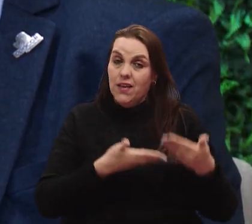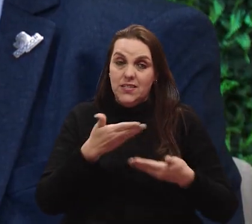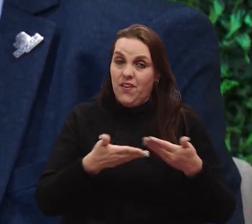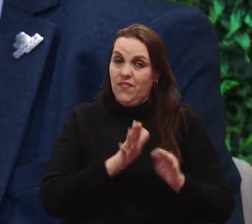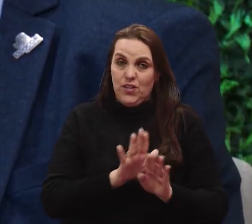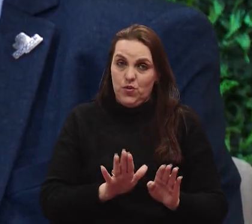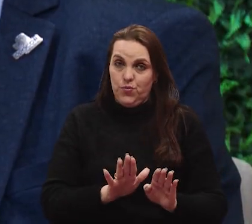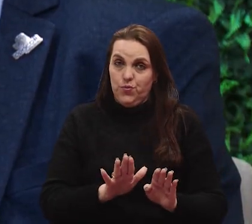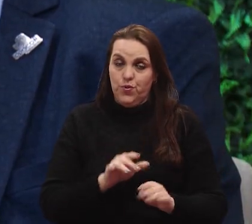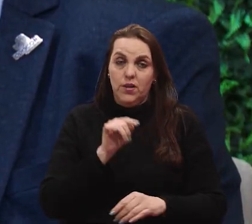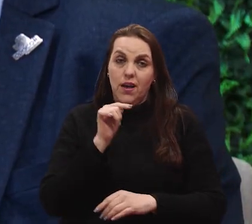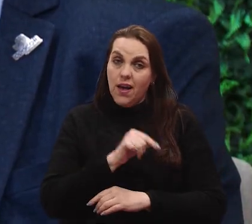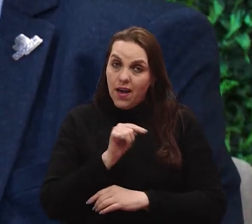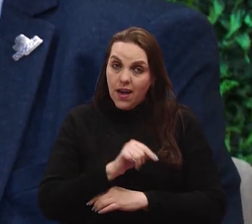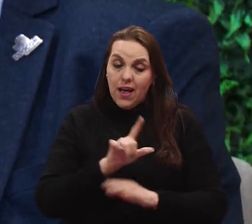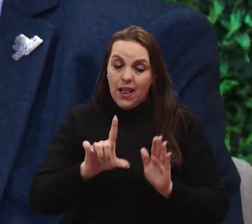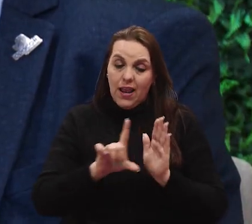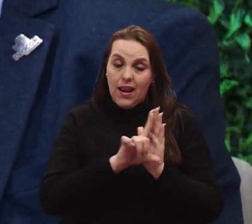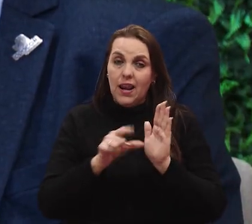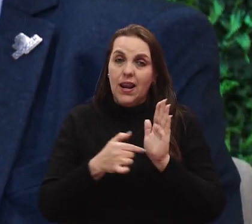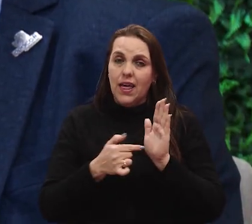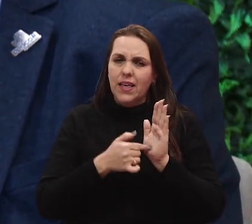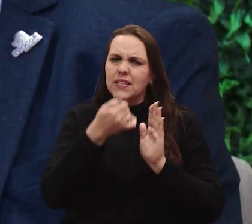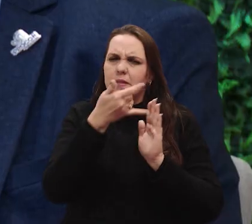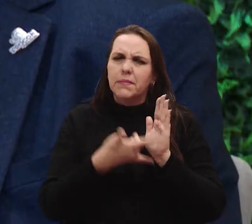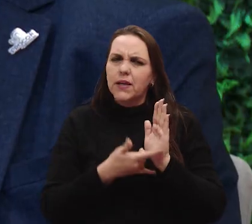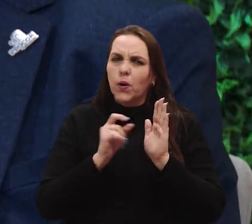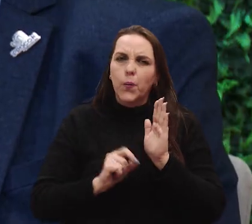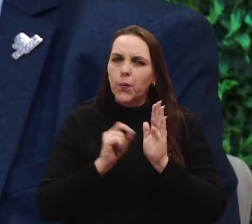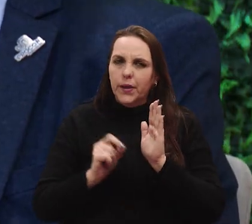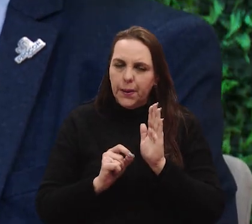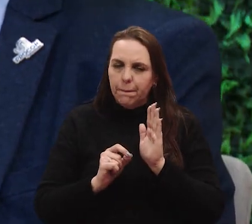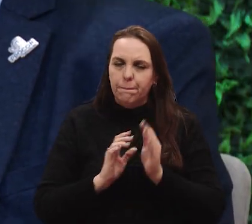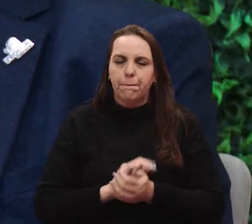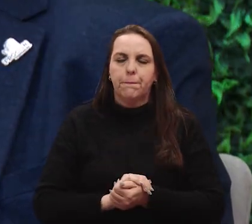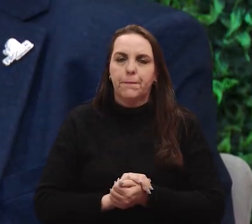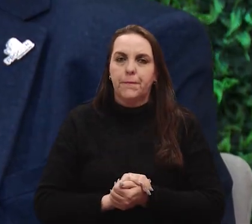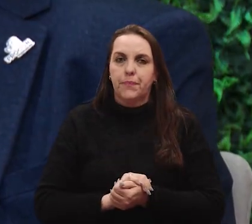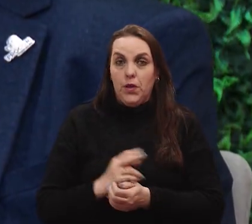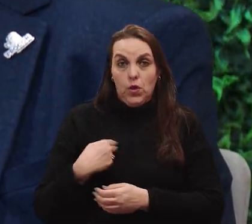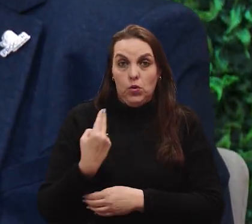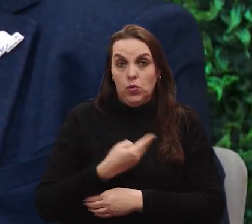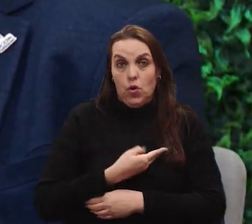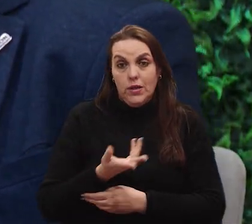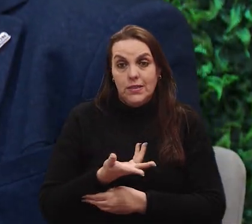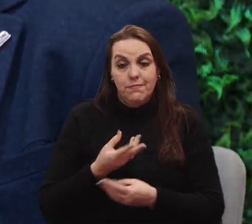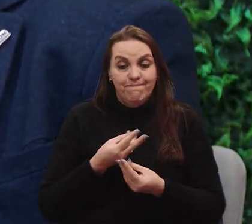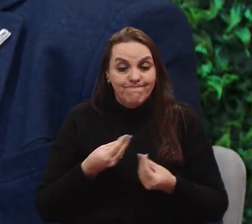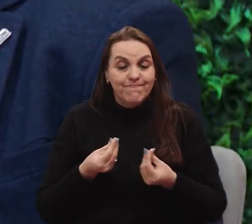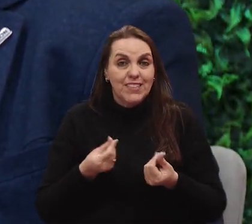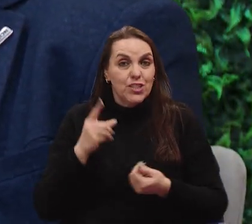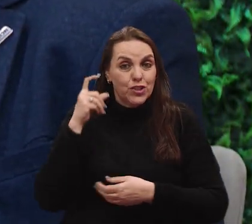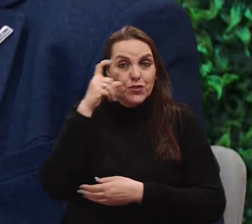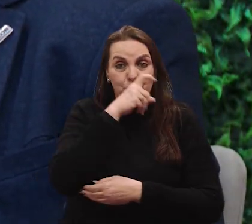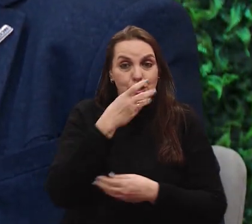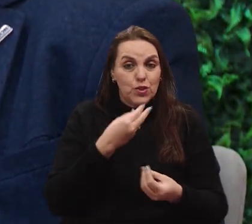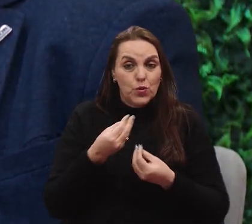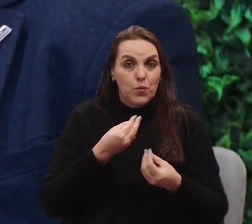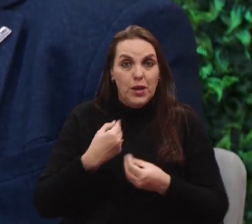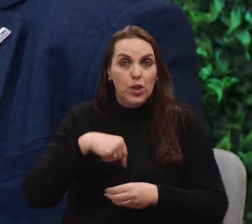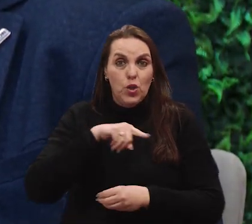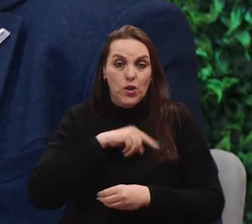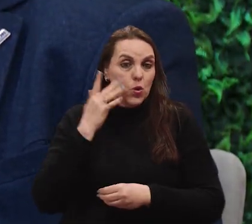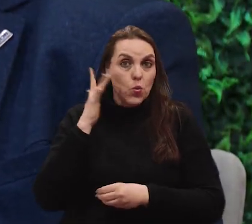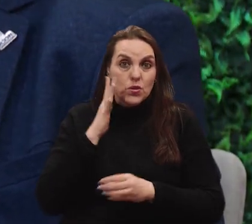Né? E a legislação, o que ela diz? Quando nós somos vulneráveis nessa parte, o cidadão. Eu não sei